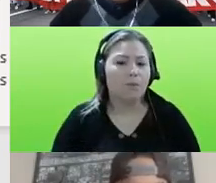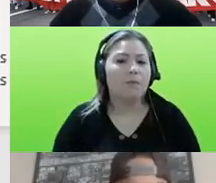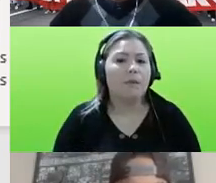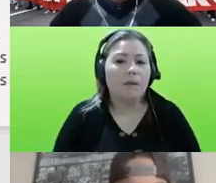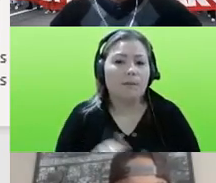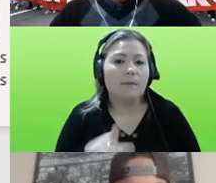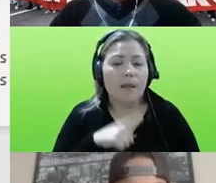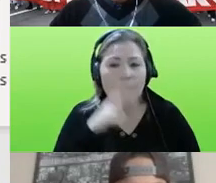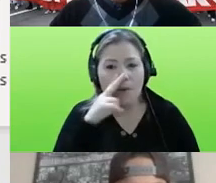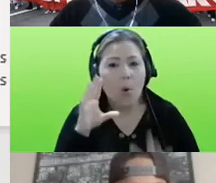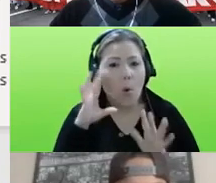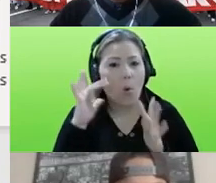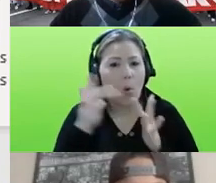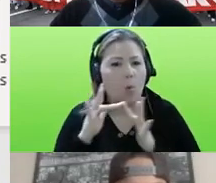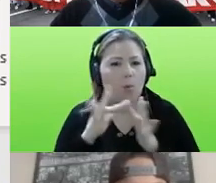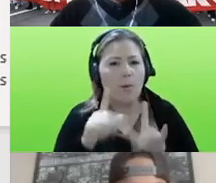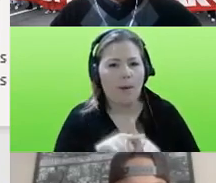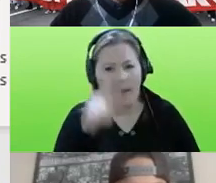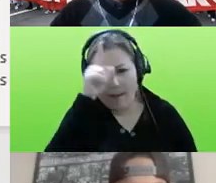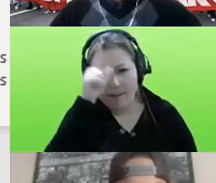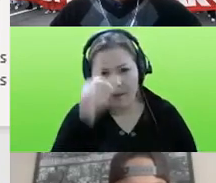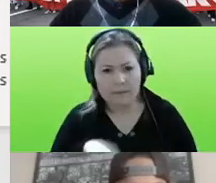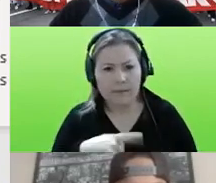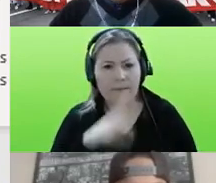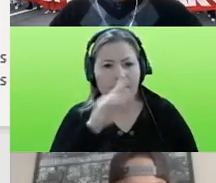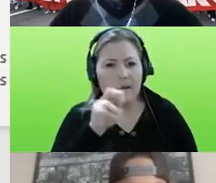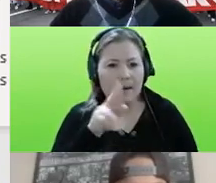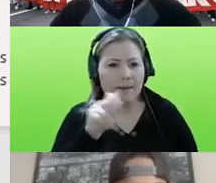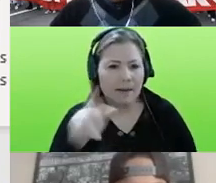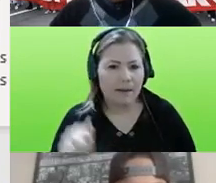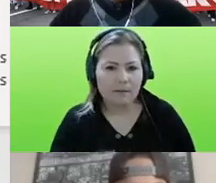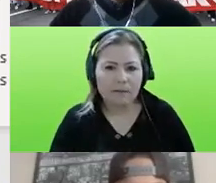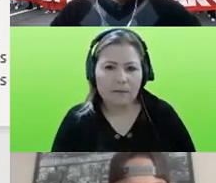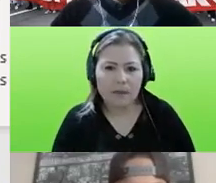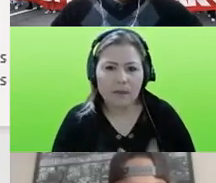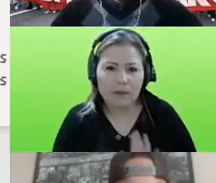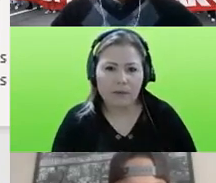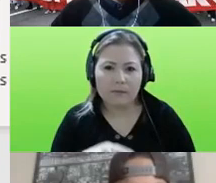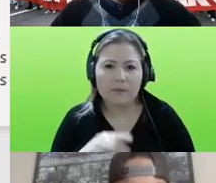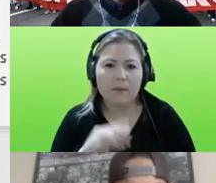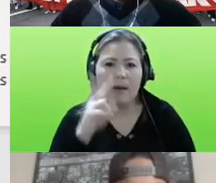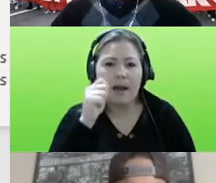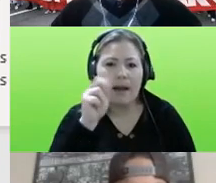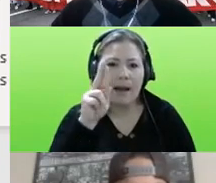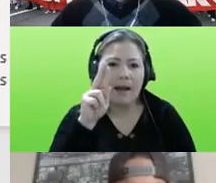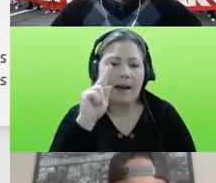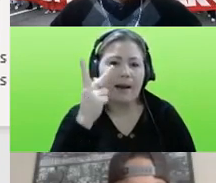conexão alemã, pensamos além da Bárbara Freitag, e do próprio Habermas, que esteve no Brasil